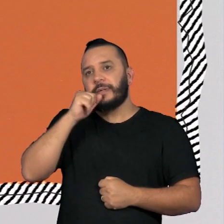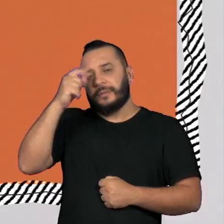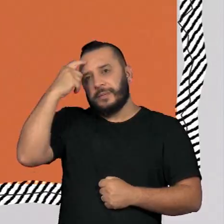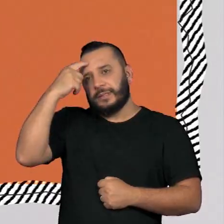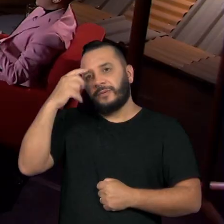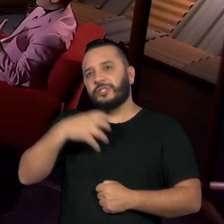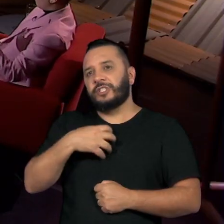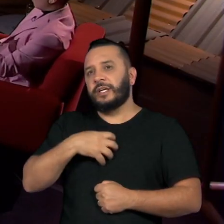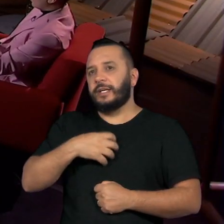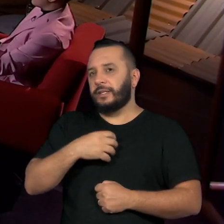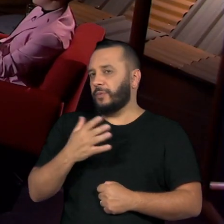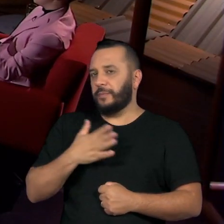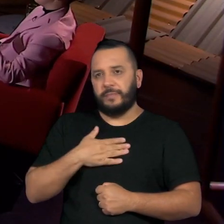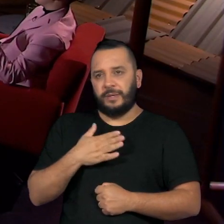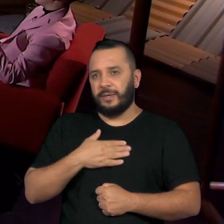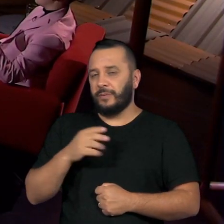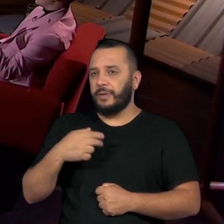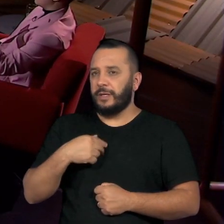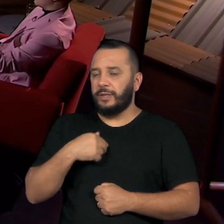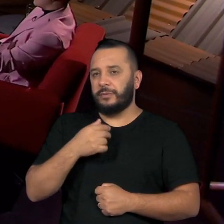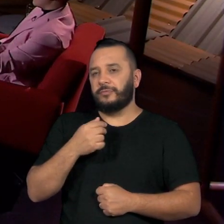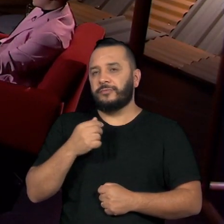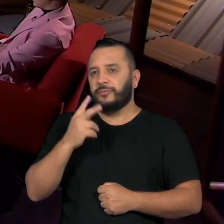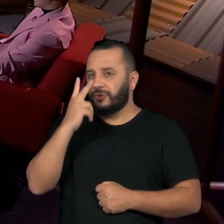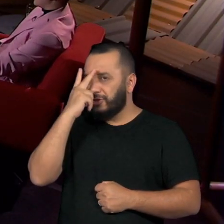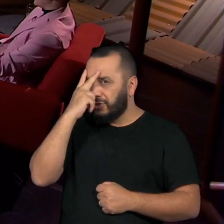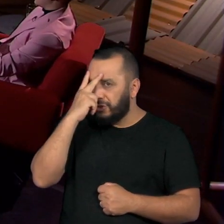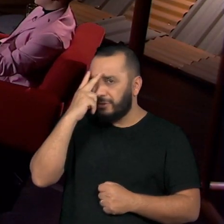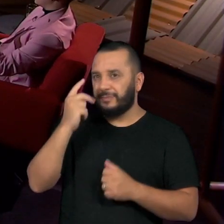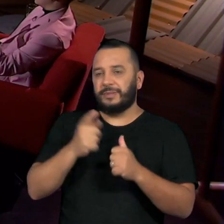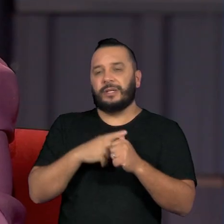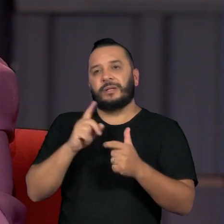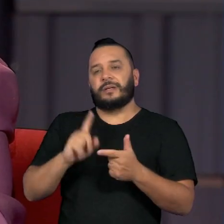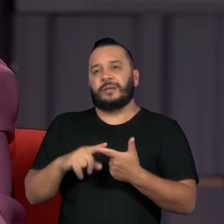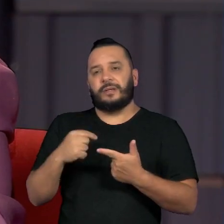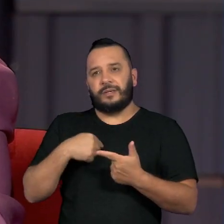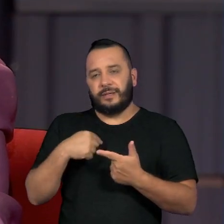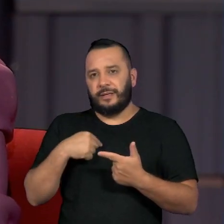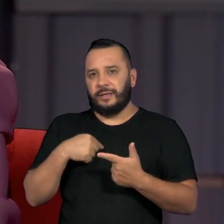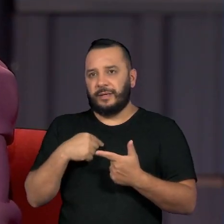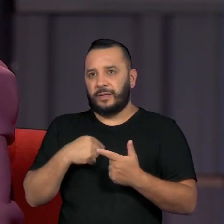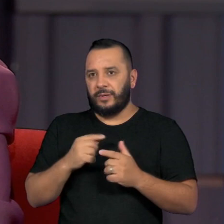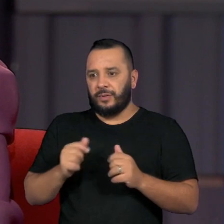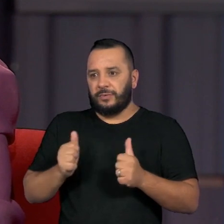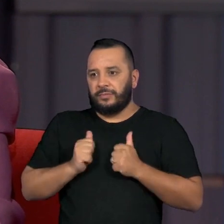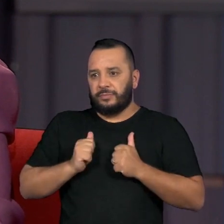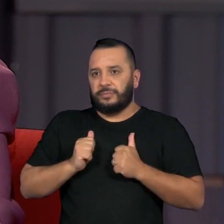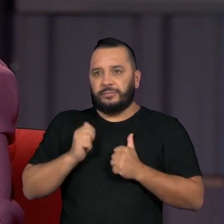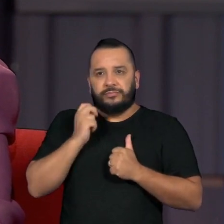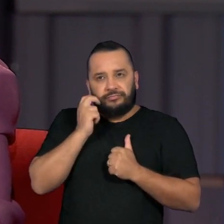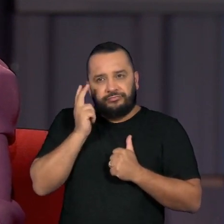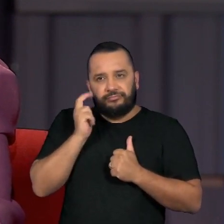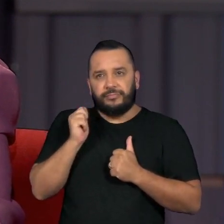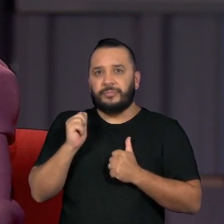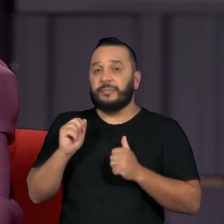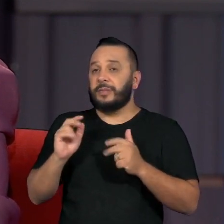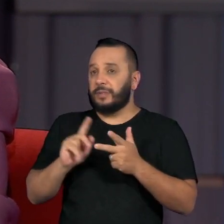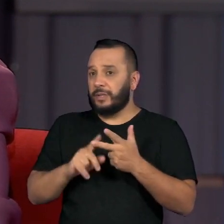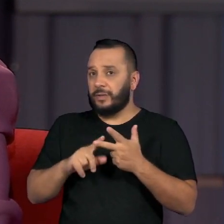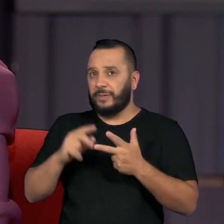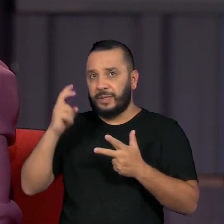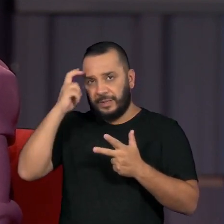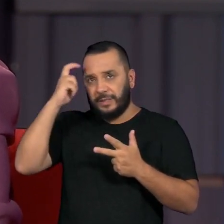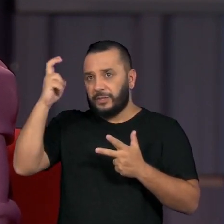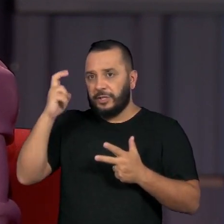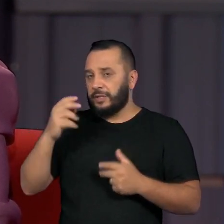ser. Que eu era muito tímida, que eu era muito recatada, que eu era muito inteligente de algumas formas, mas que